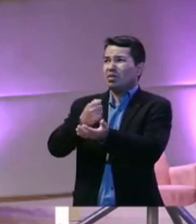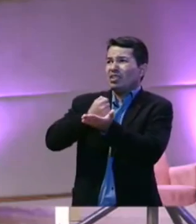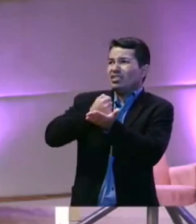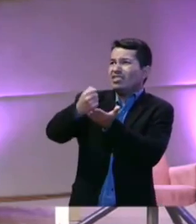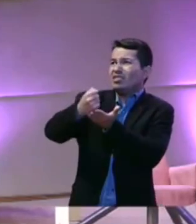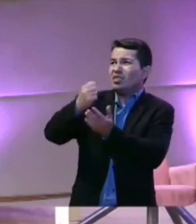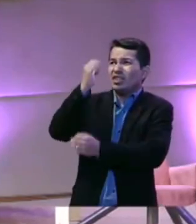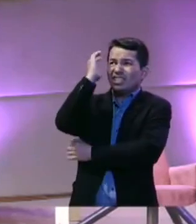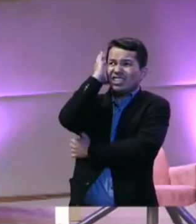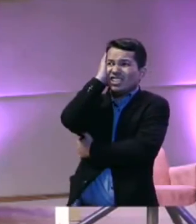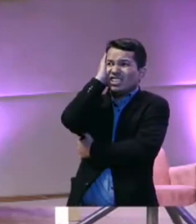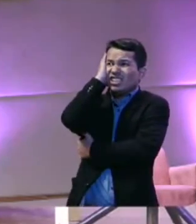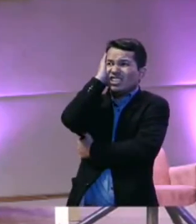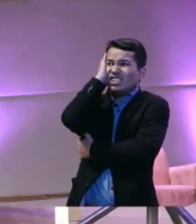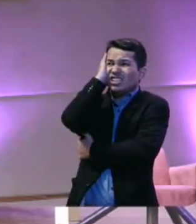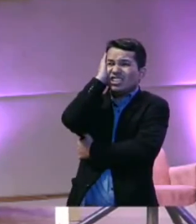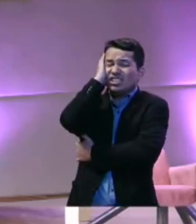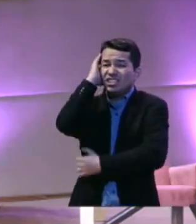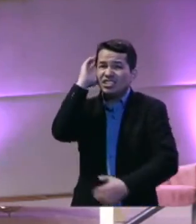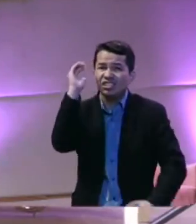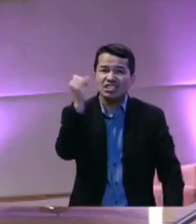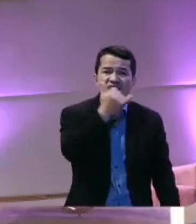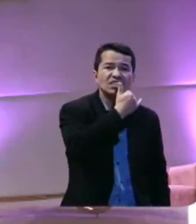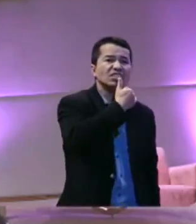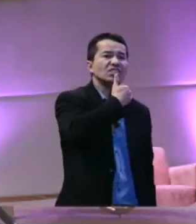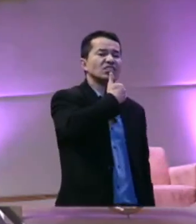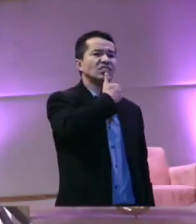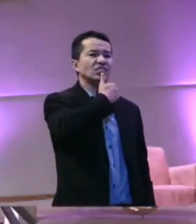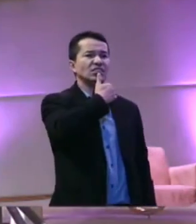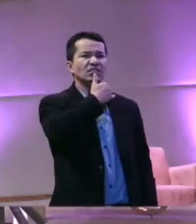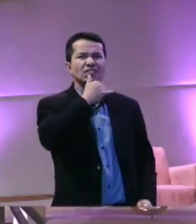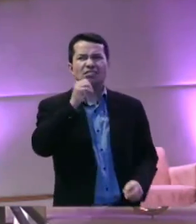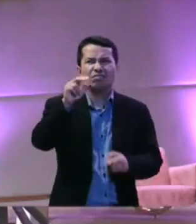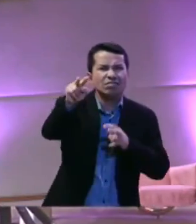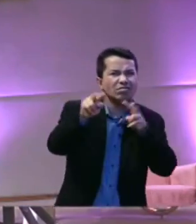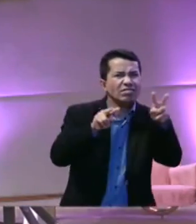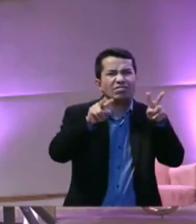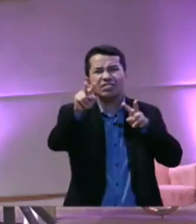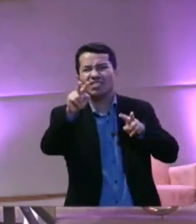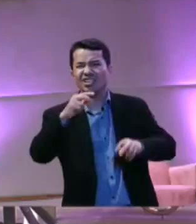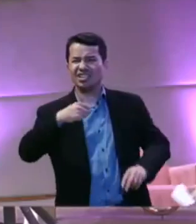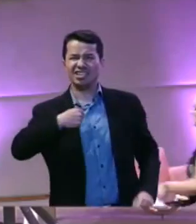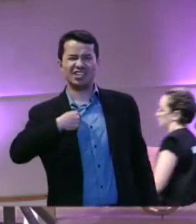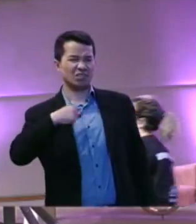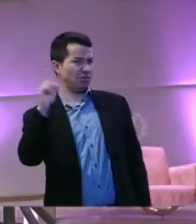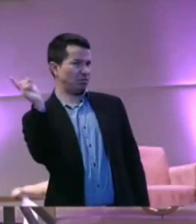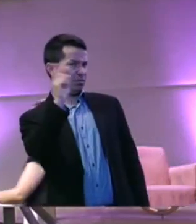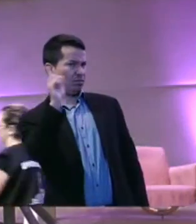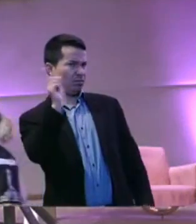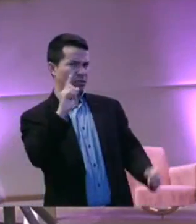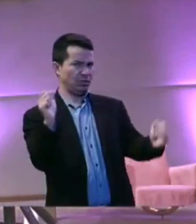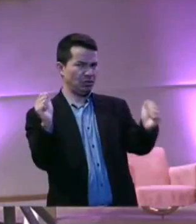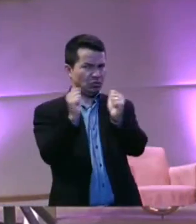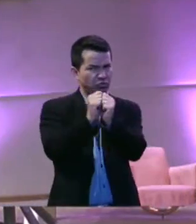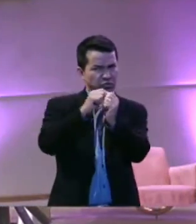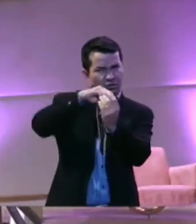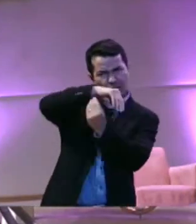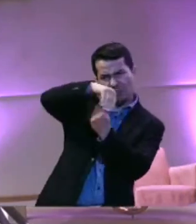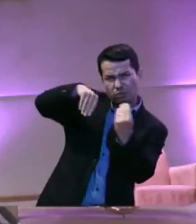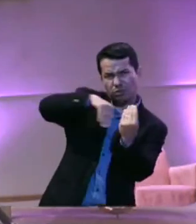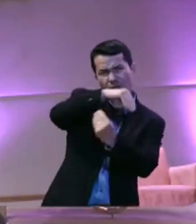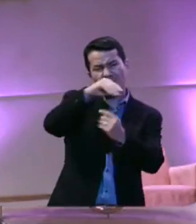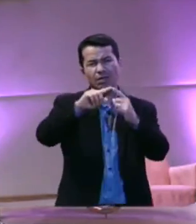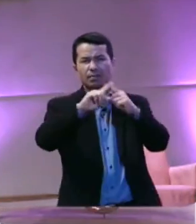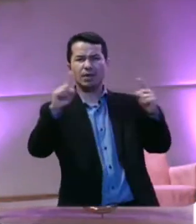visitação. Que triste foi entender que eu não era parte e nem fazia parte daquele mover,